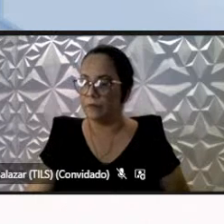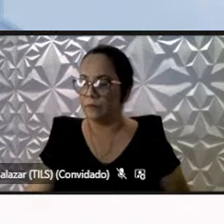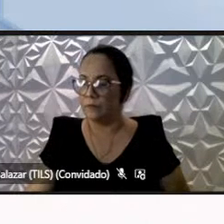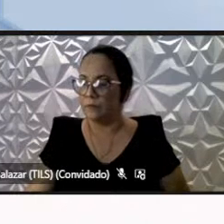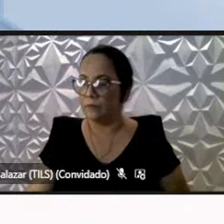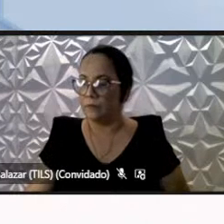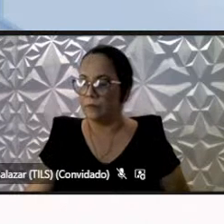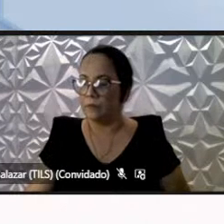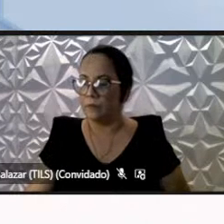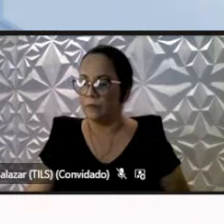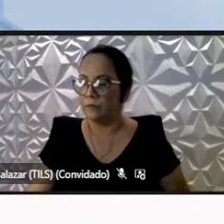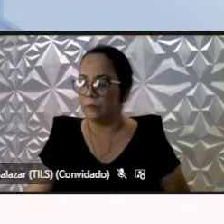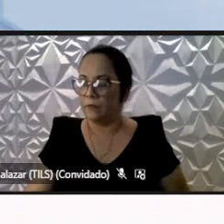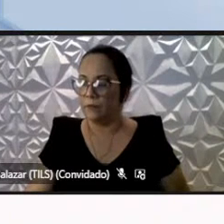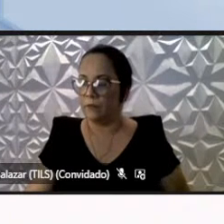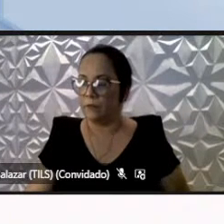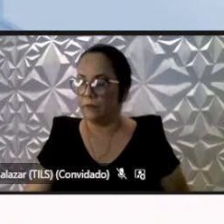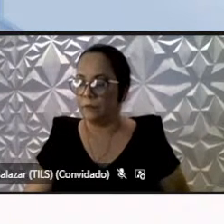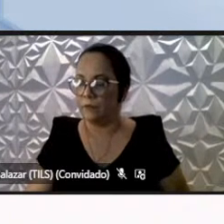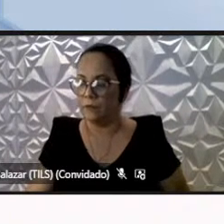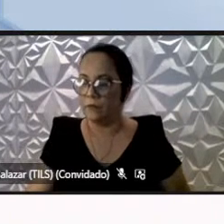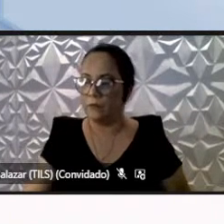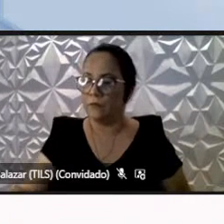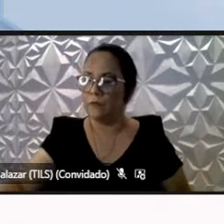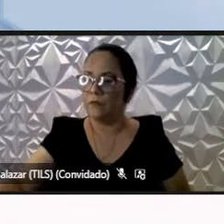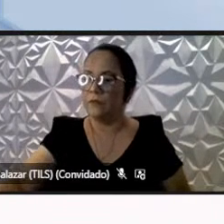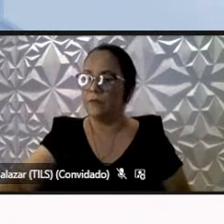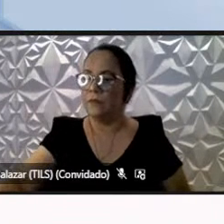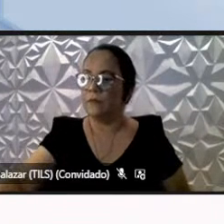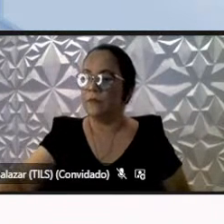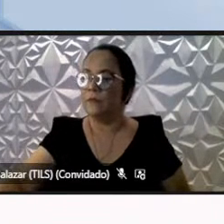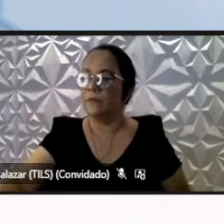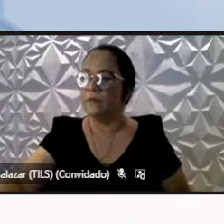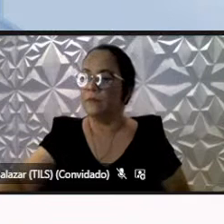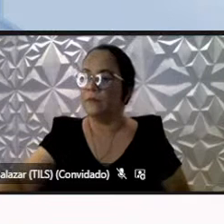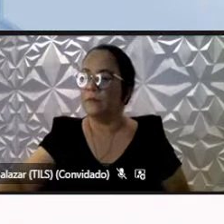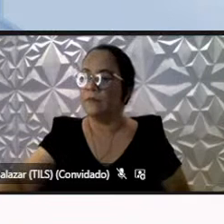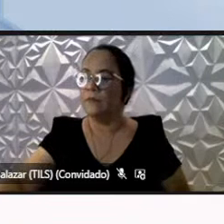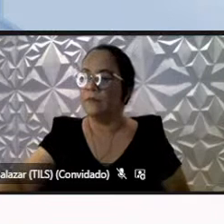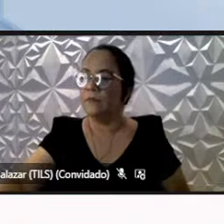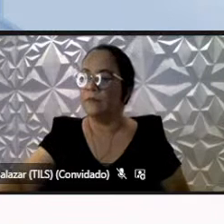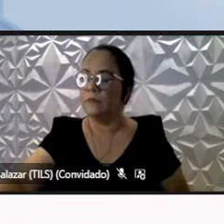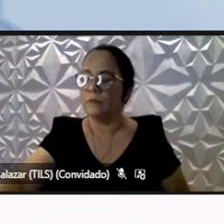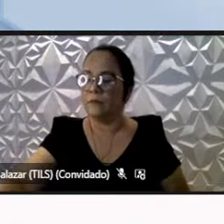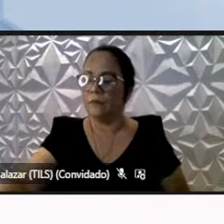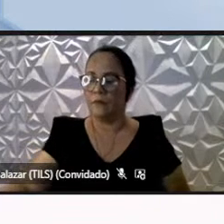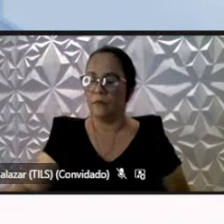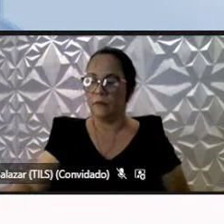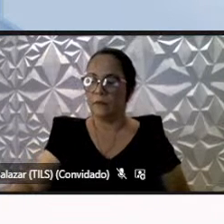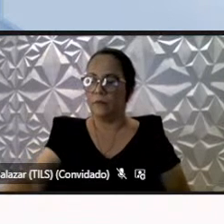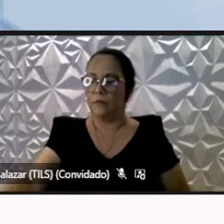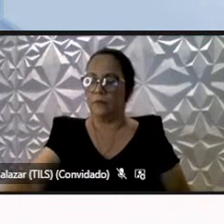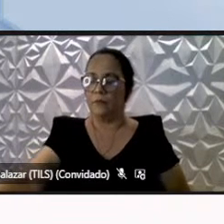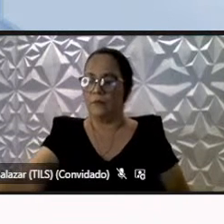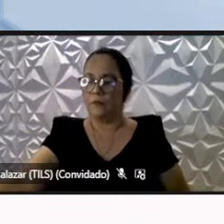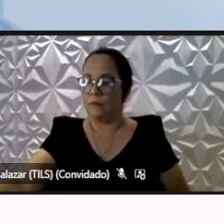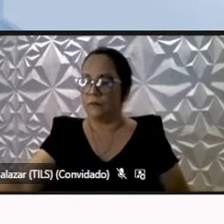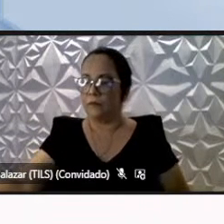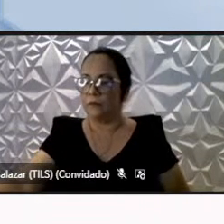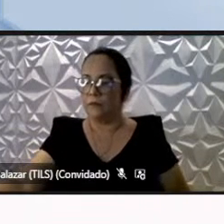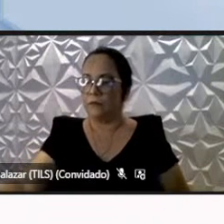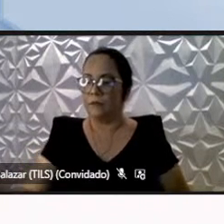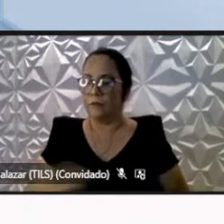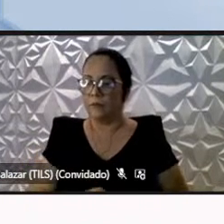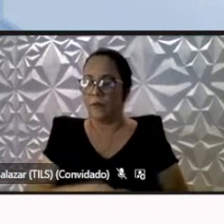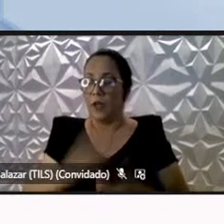followed through, then the quality of the experience for ordinary people will be enhanced. Então,